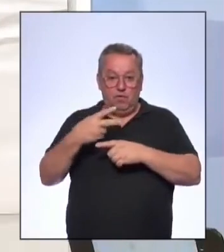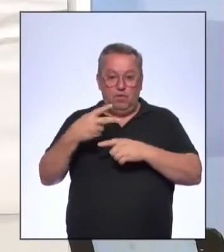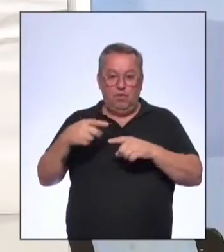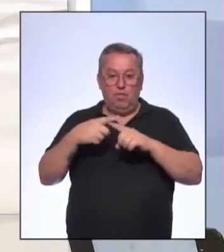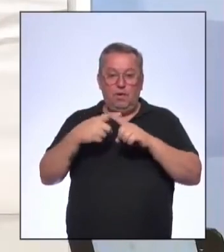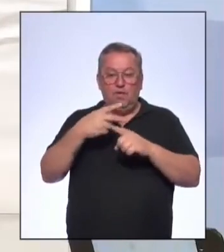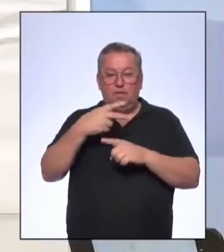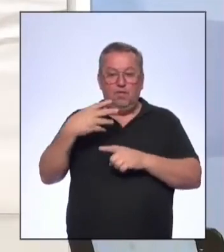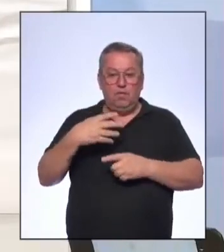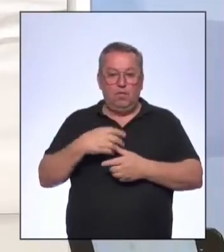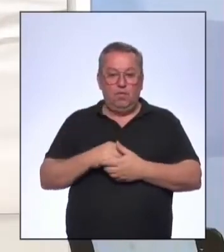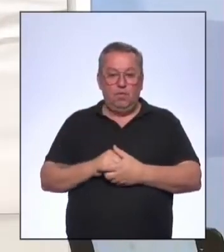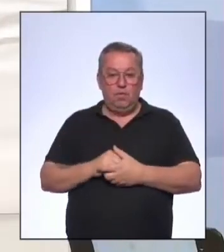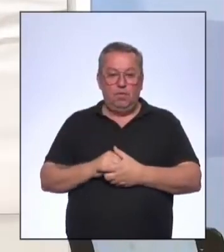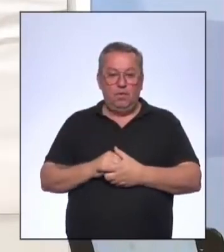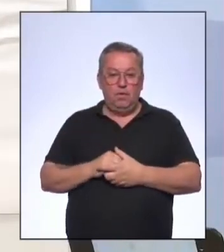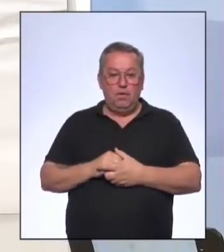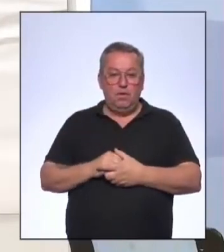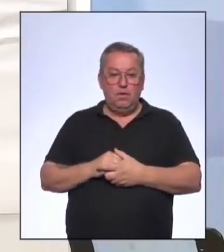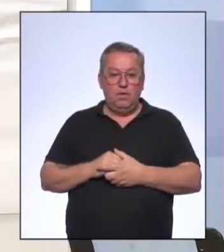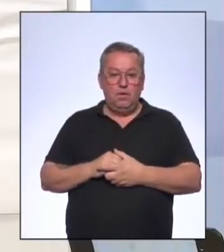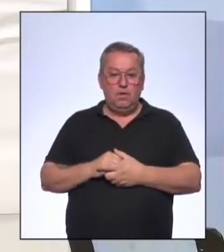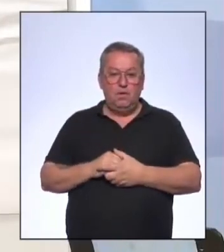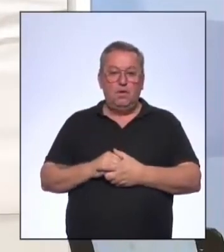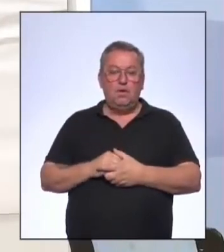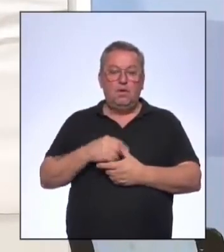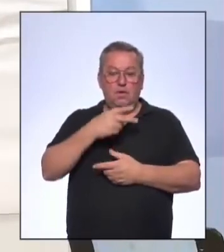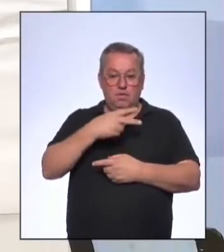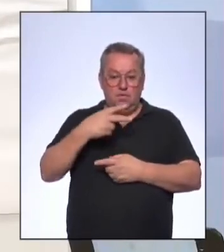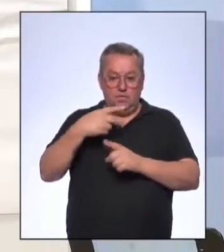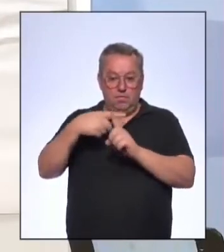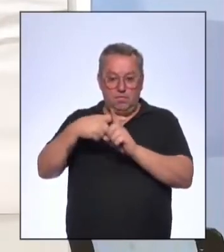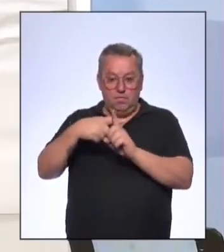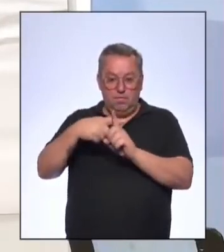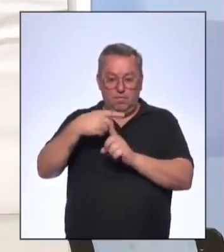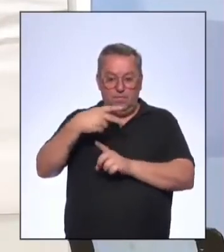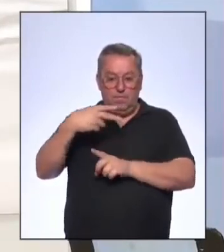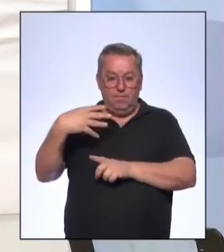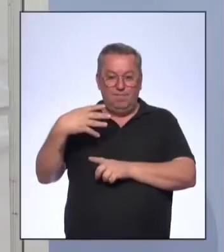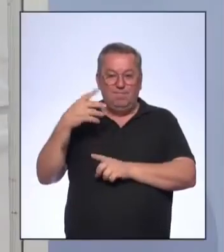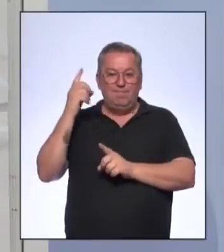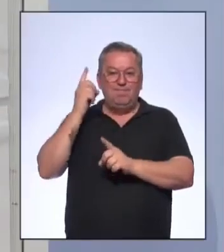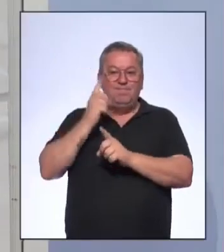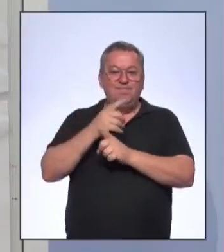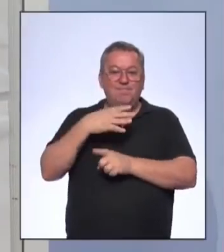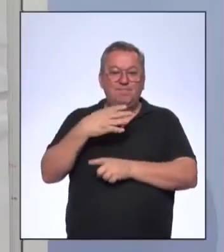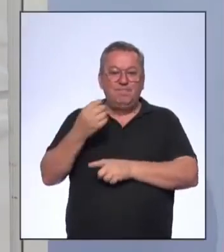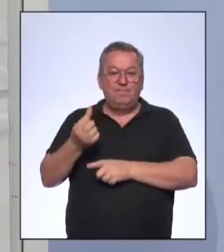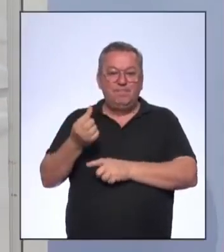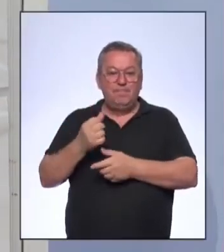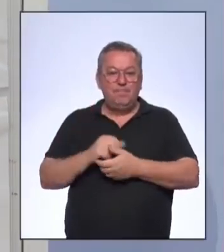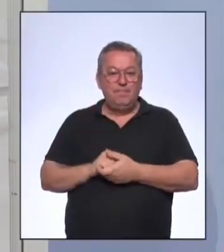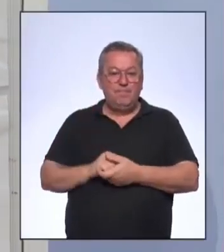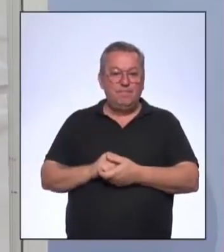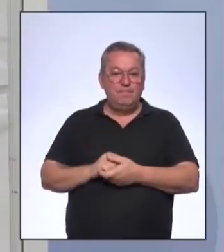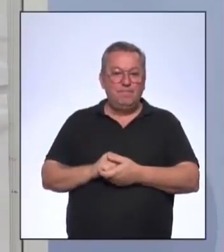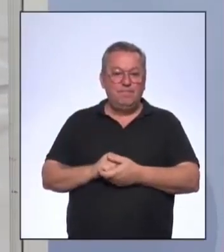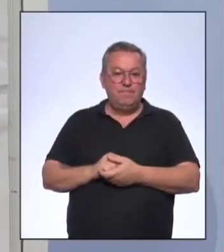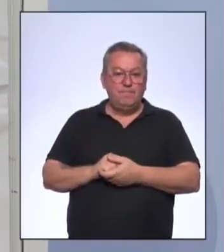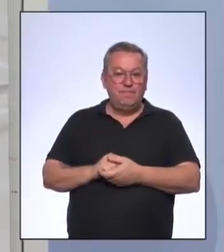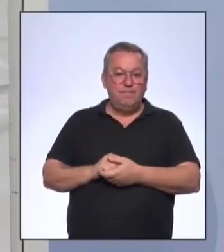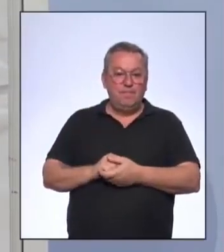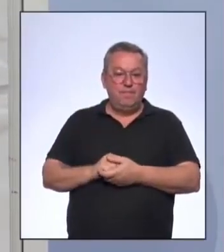aqui, 22 mais 24, eu acho 46.